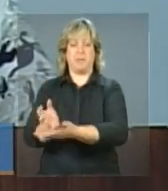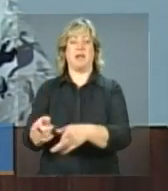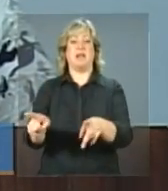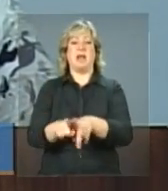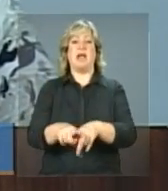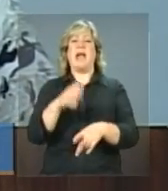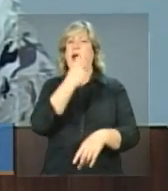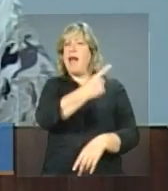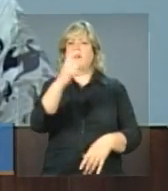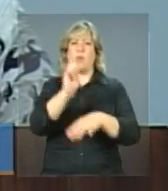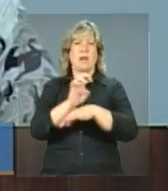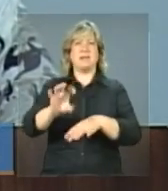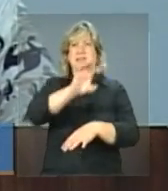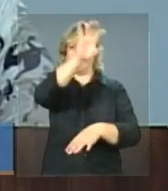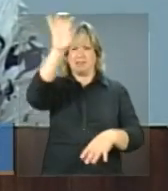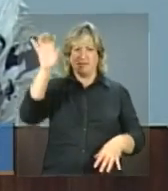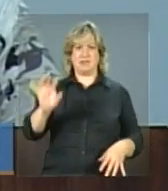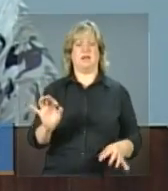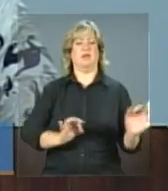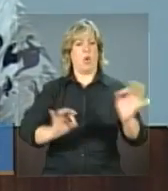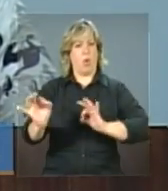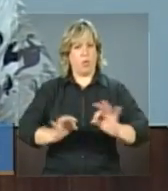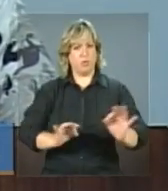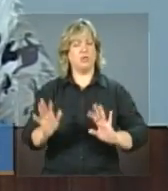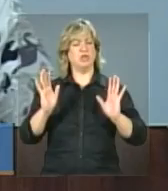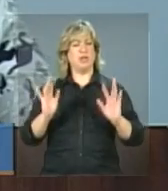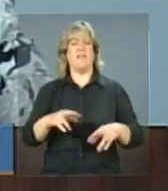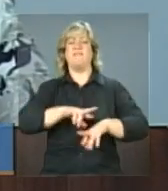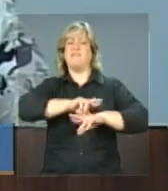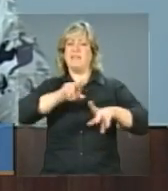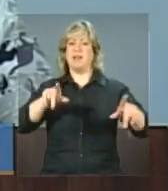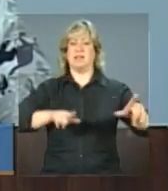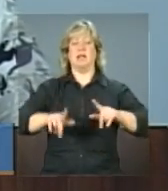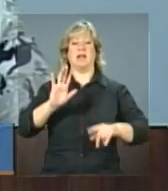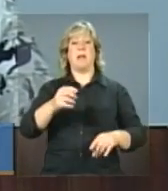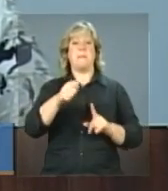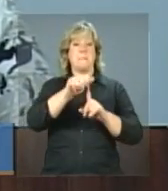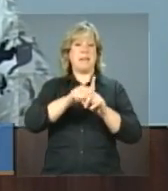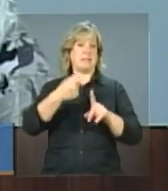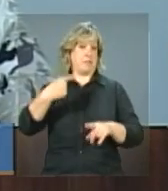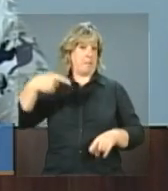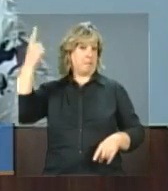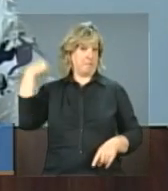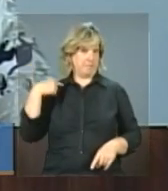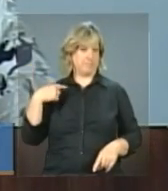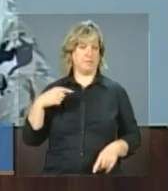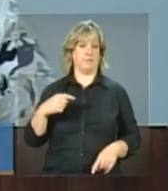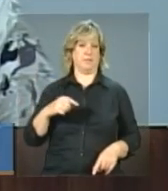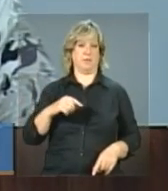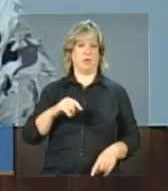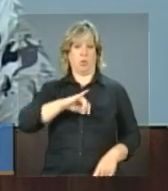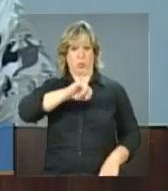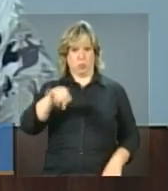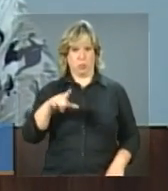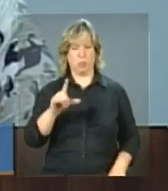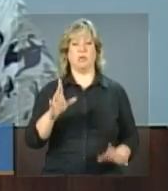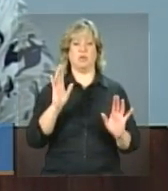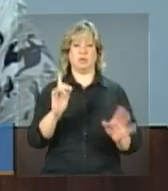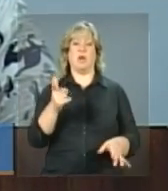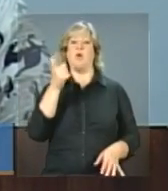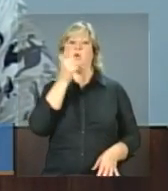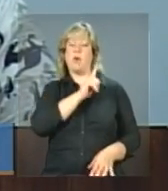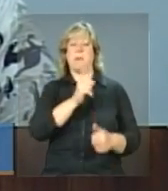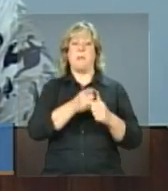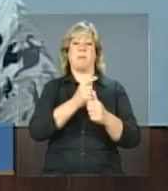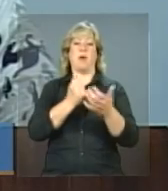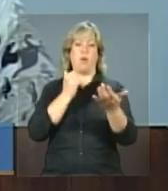que estamos indo, já temos várias ações organizadas, lançamos no mês passado a primeira compra da rede de supermercados